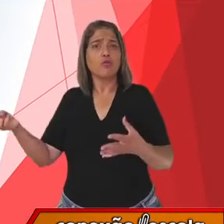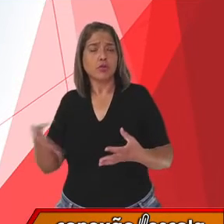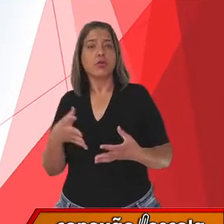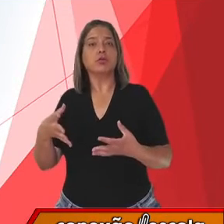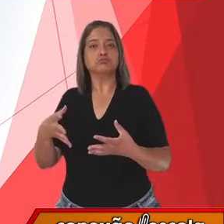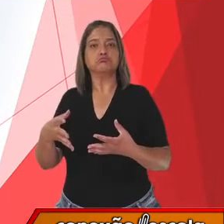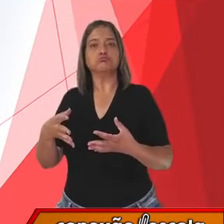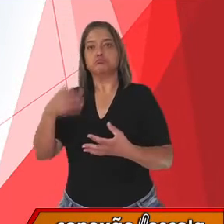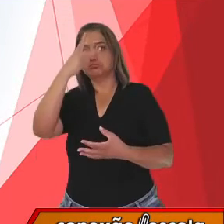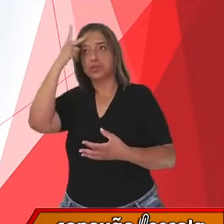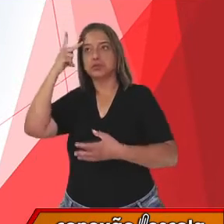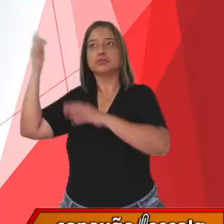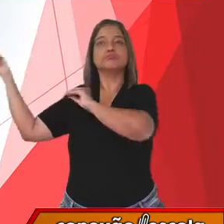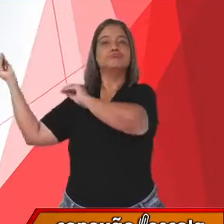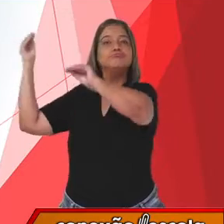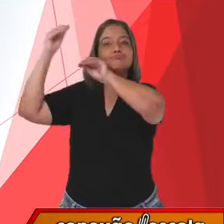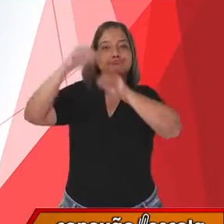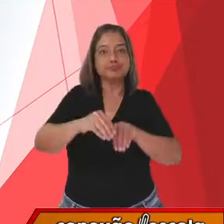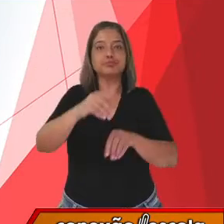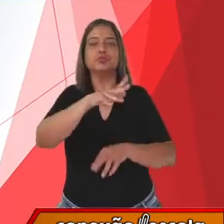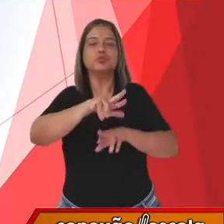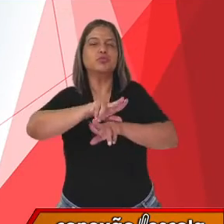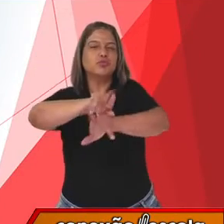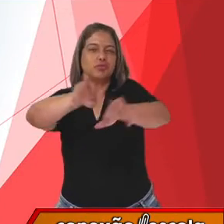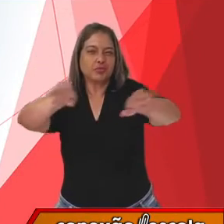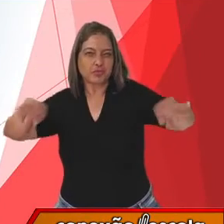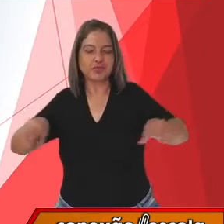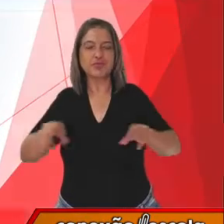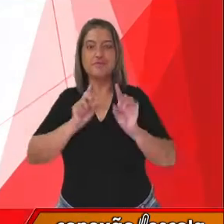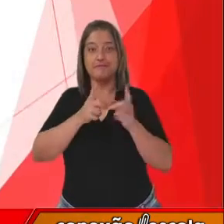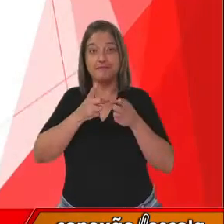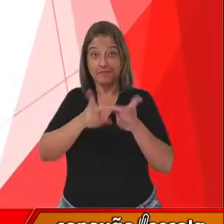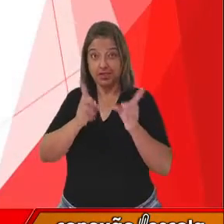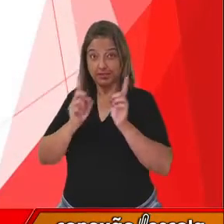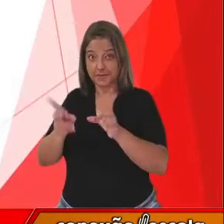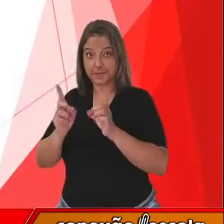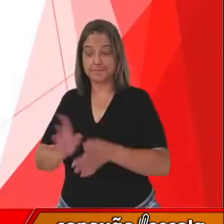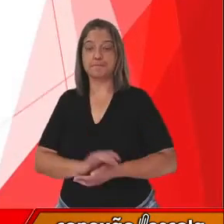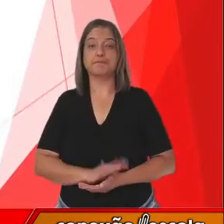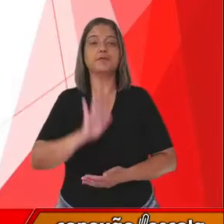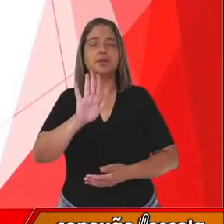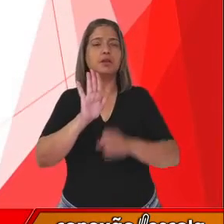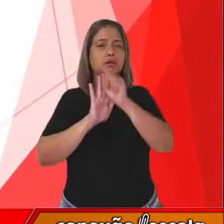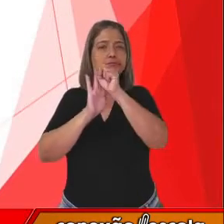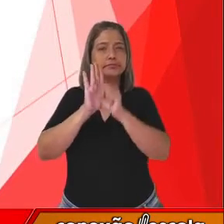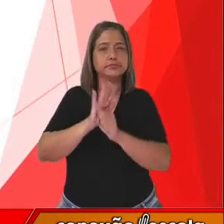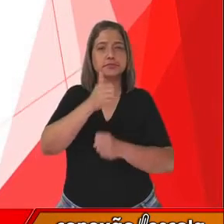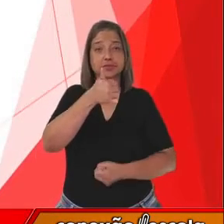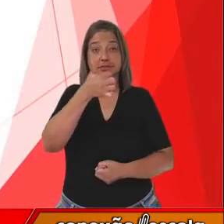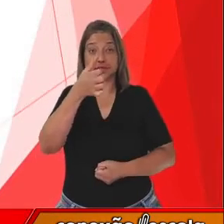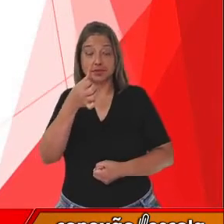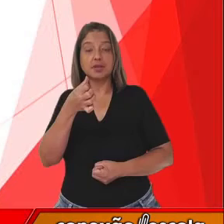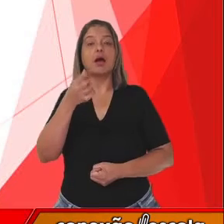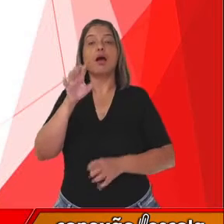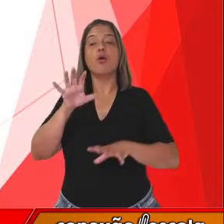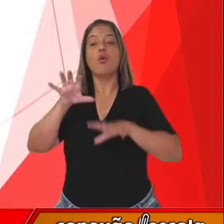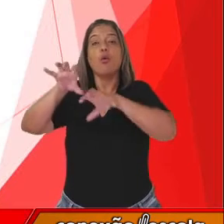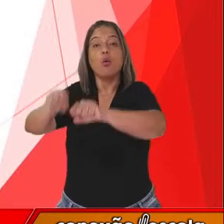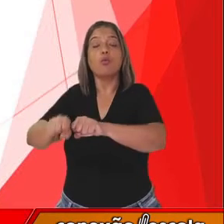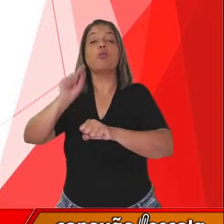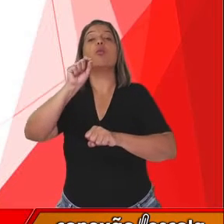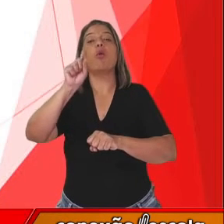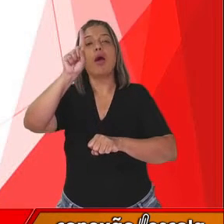exploradas. Já pelo século XVI, essa ocupação se limitou ao